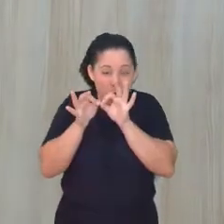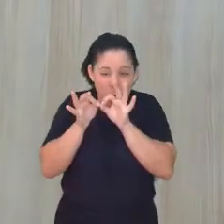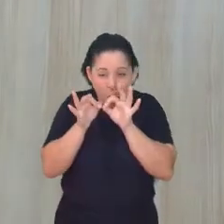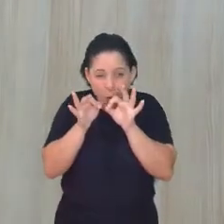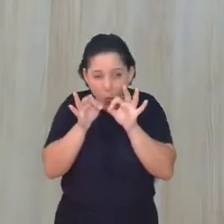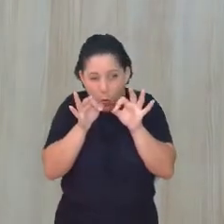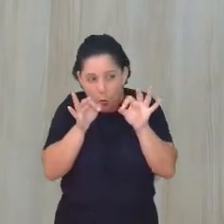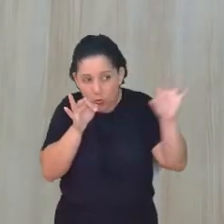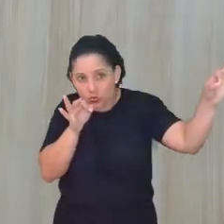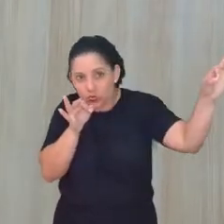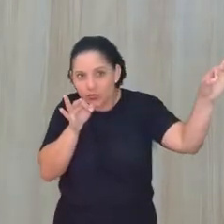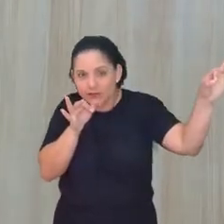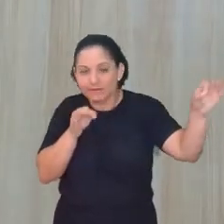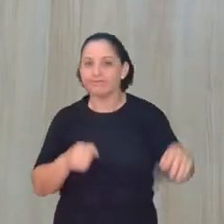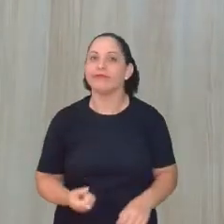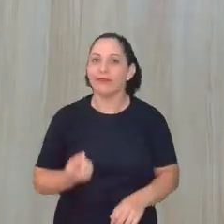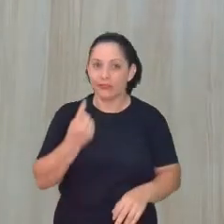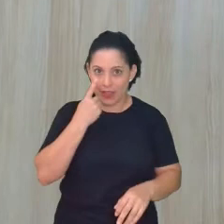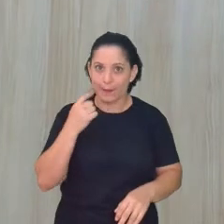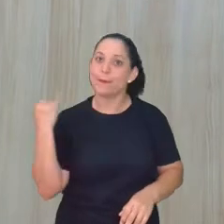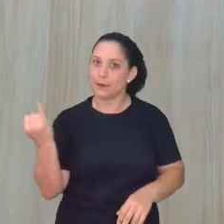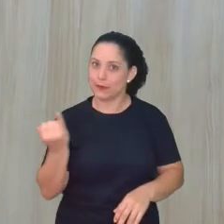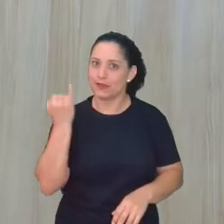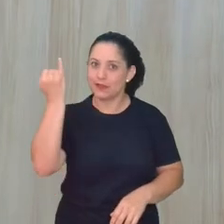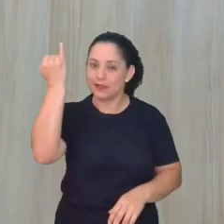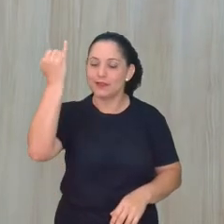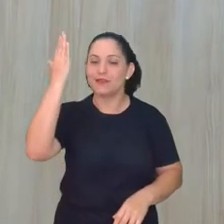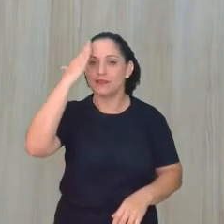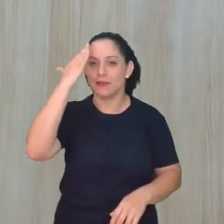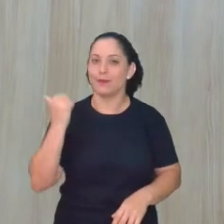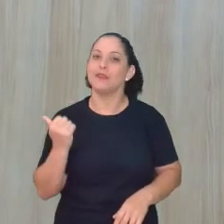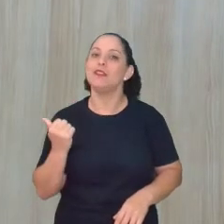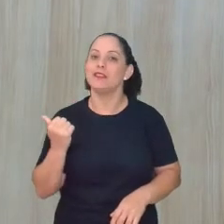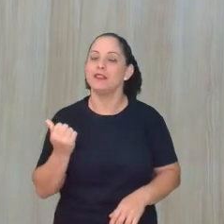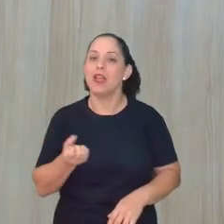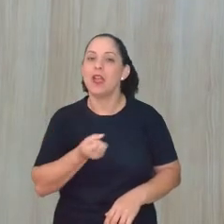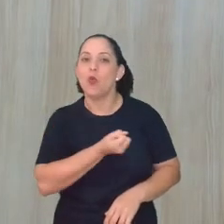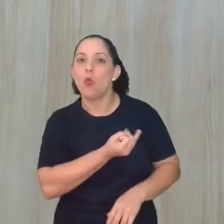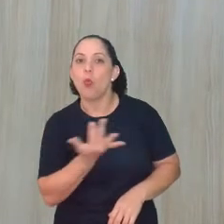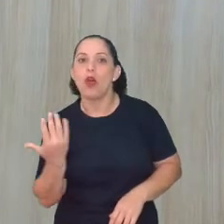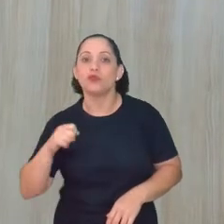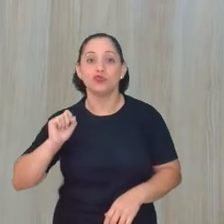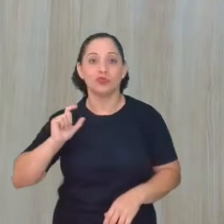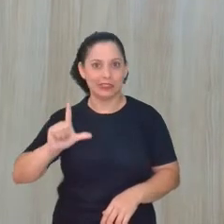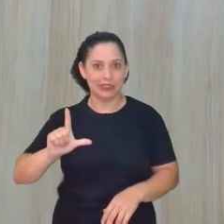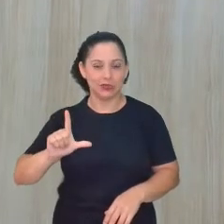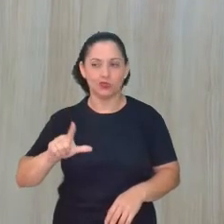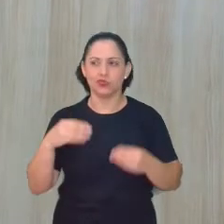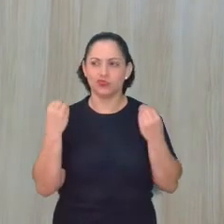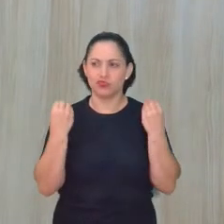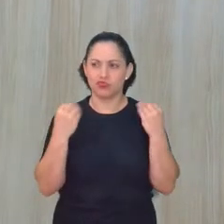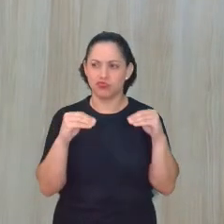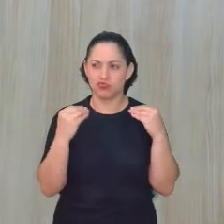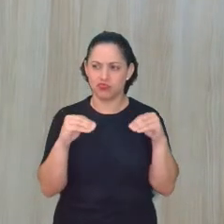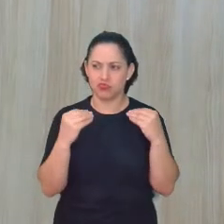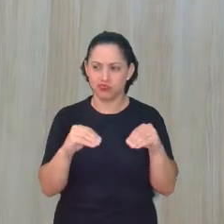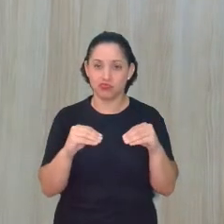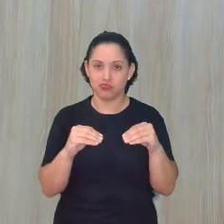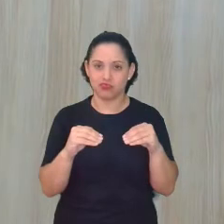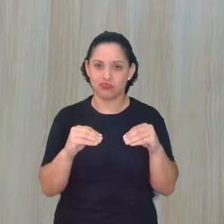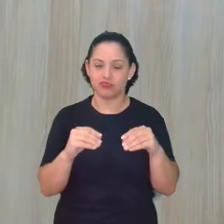quilômetros. Veja a importância de você saber quantos litros cabe no tanque de